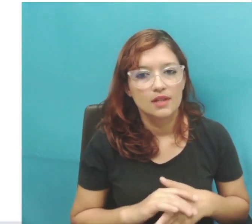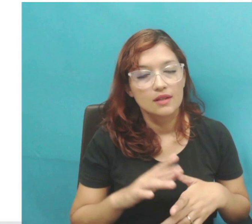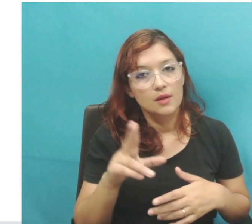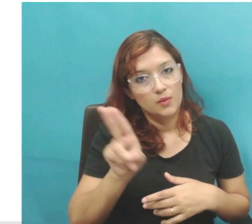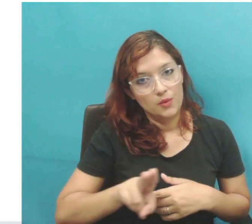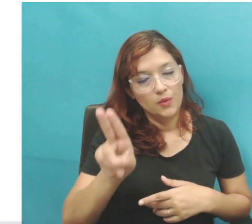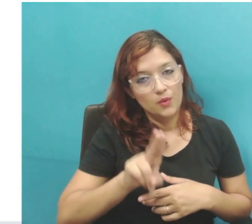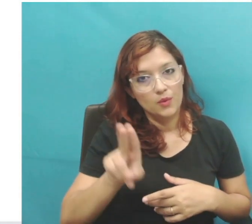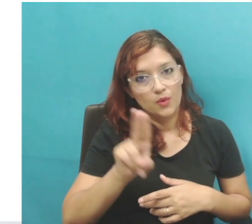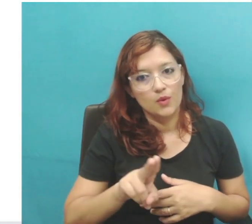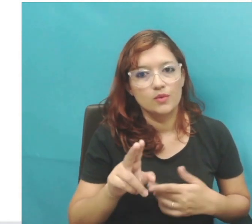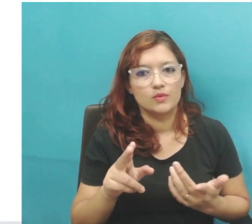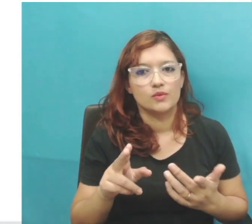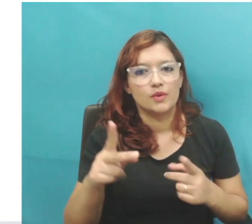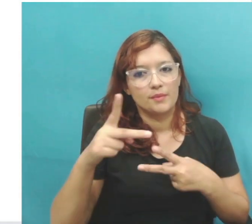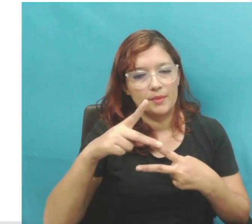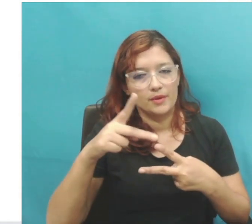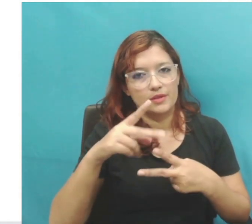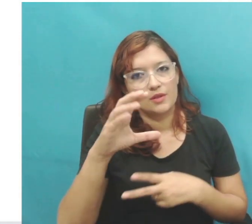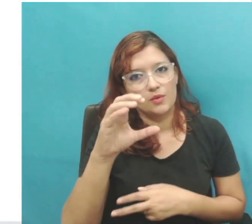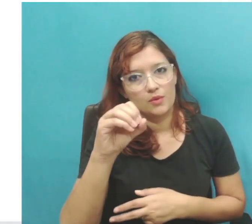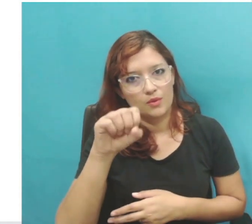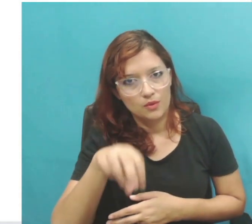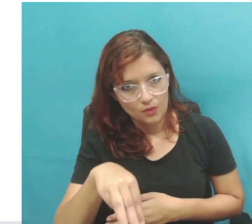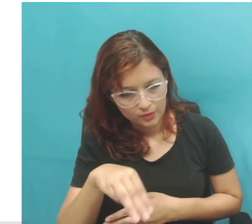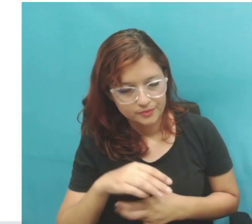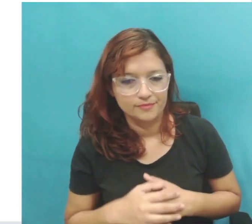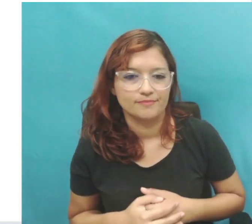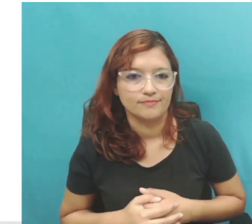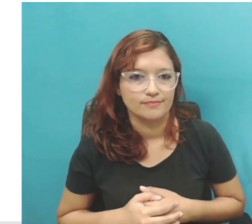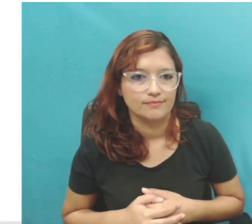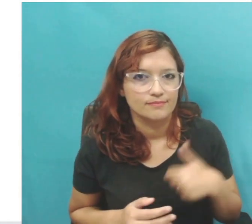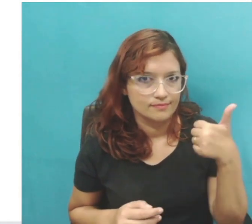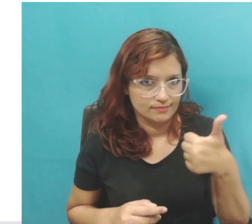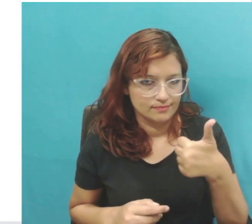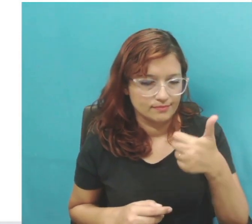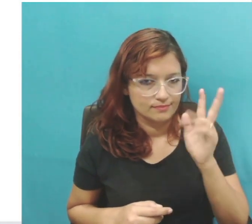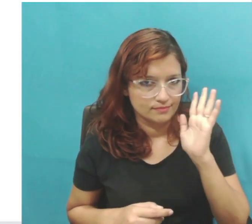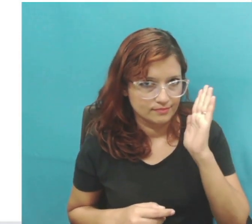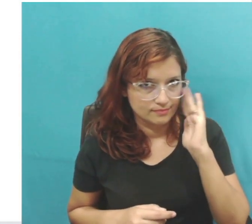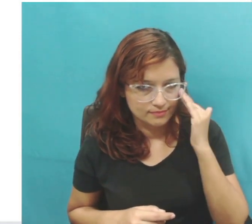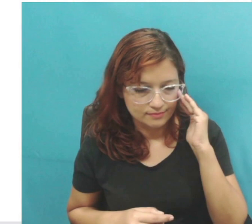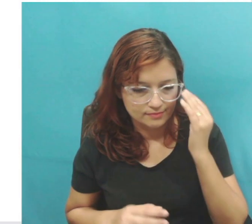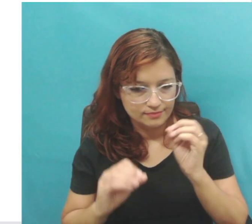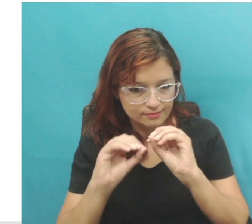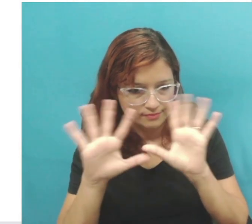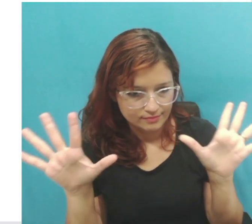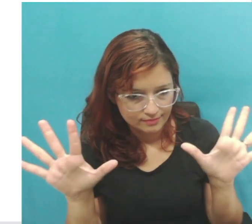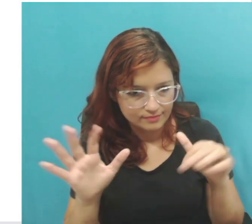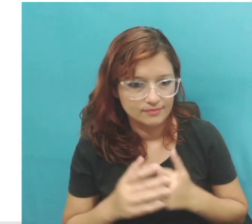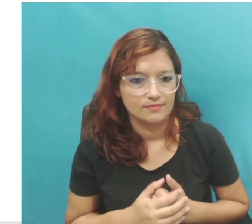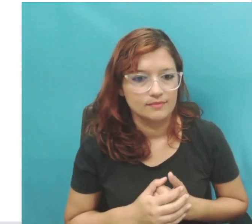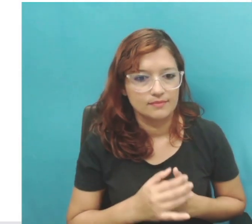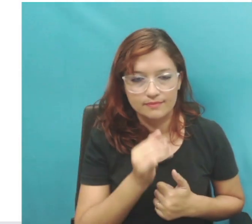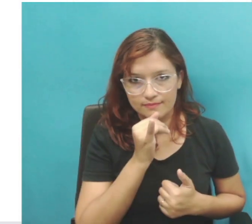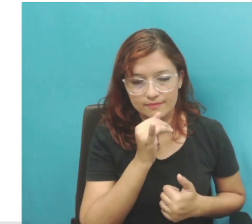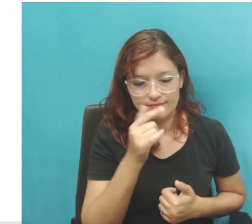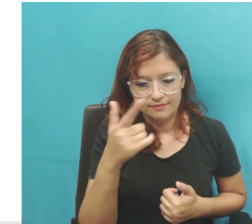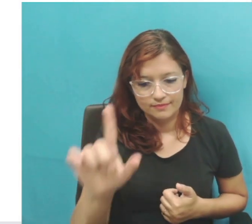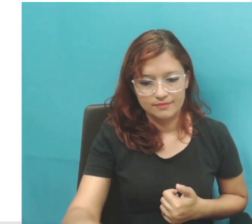Ele foi lá e conversou. Então, eu usei o pronome ou a preposição com.